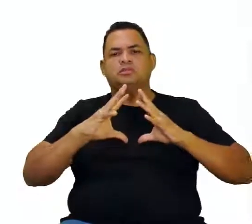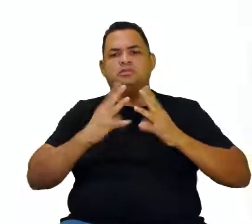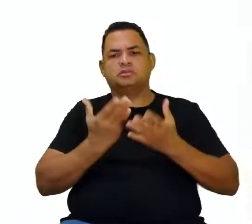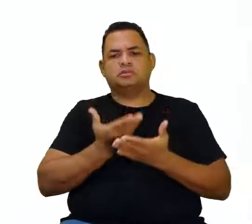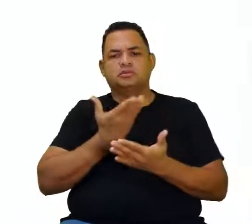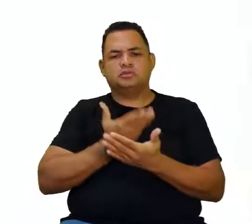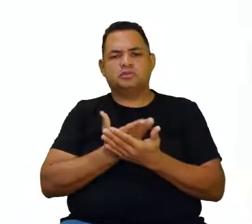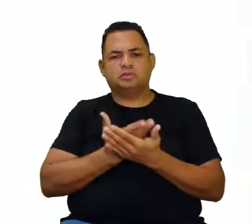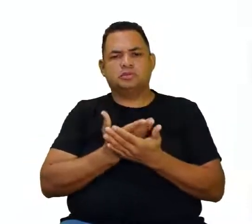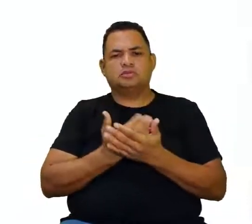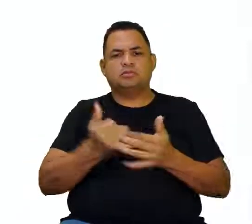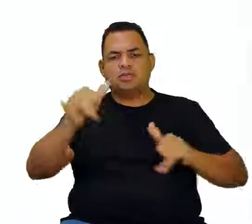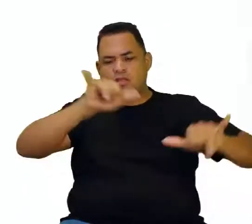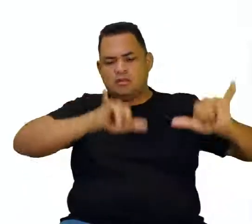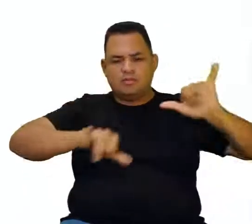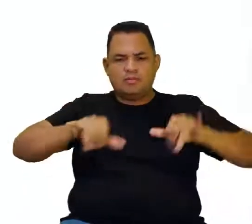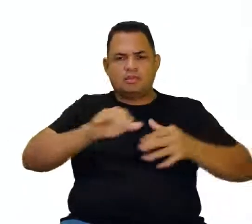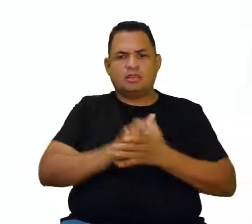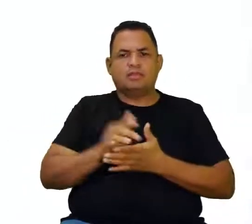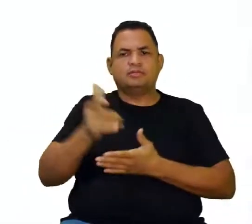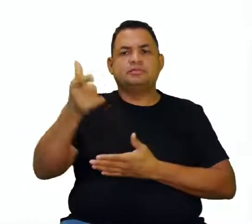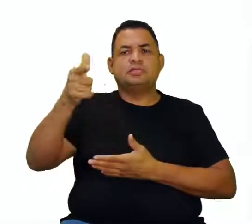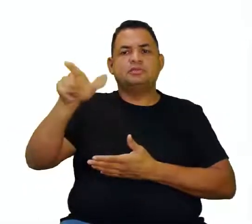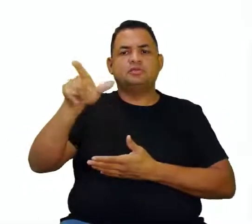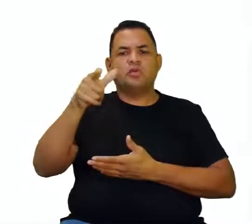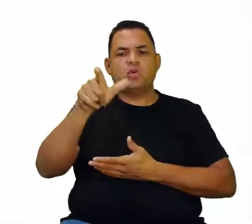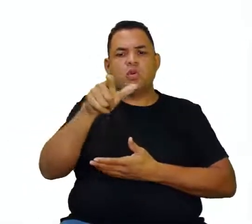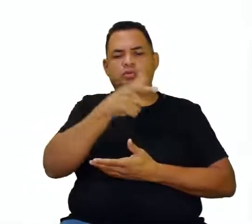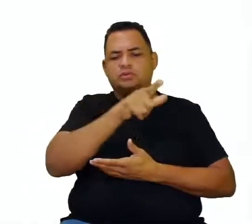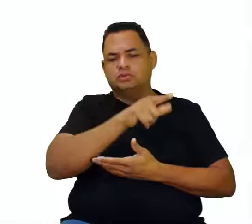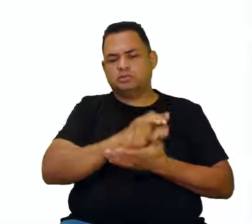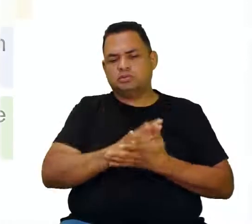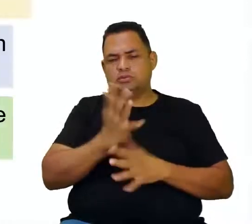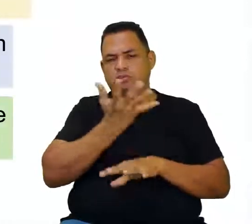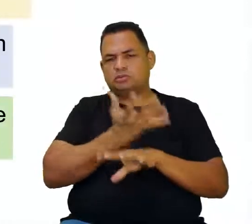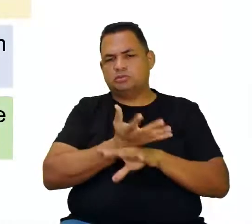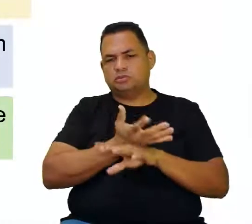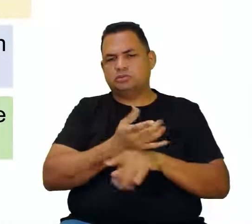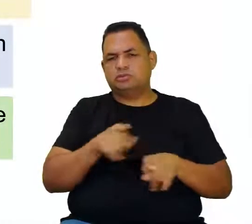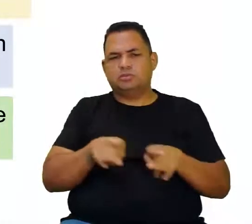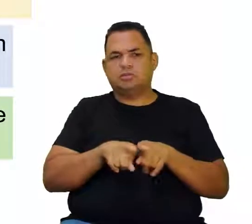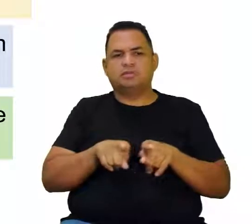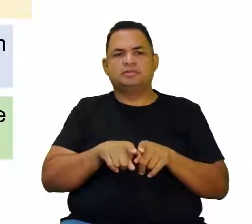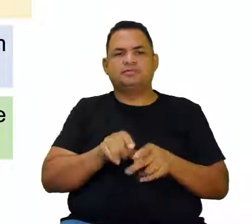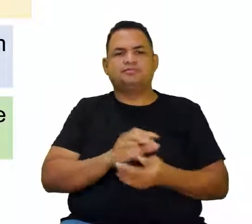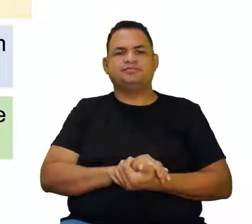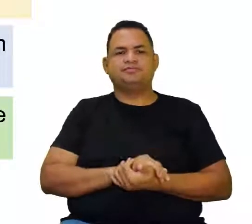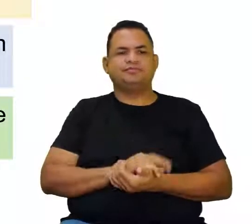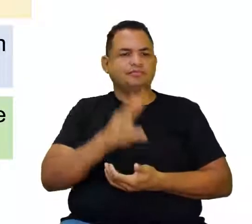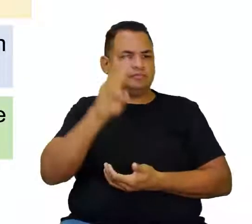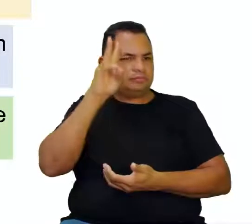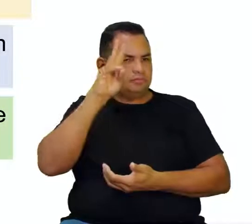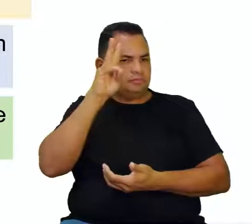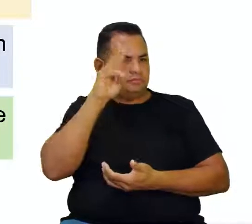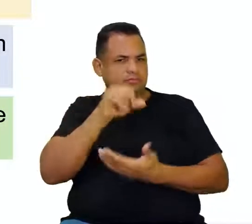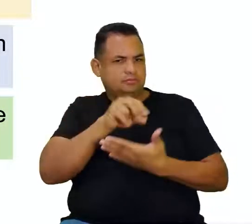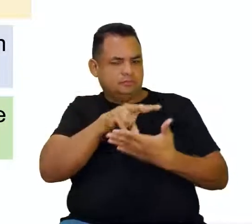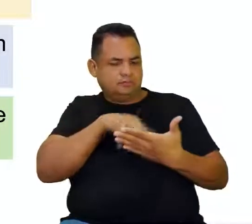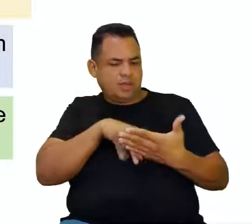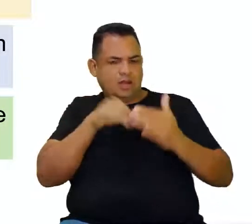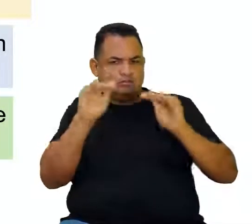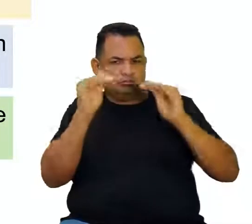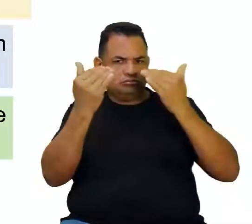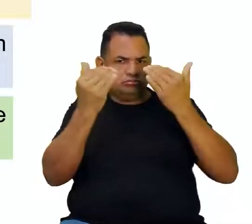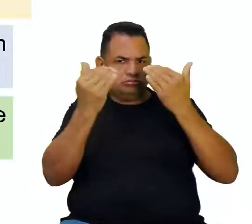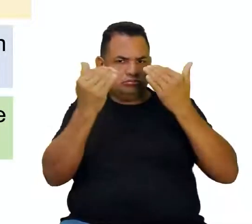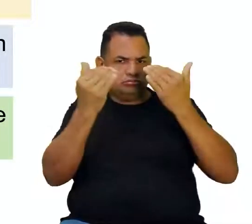química, assim como também para estudar as demais disciplinas. Sempre leia com devida atenção